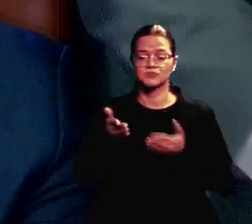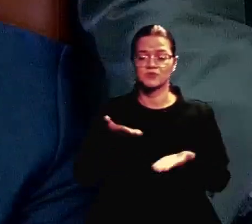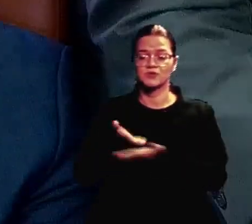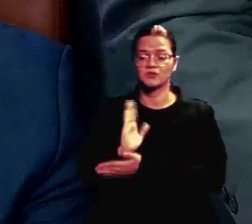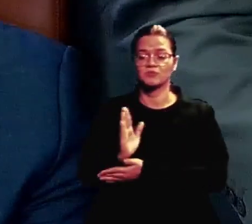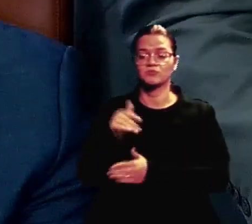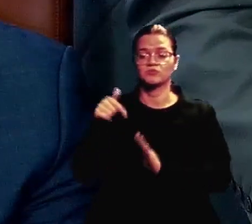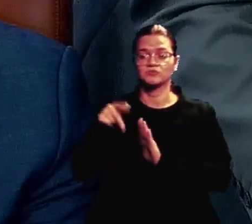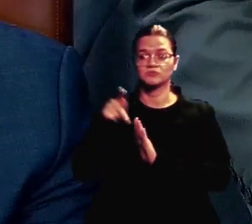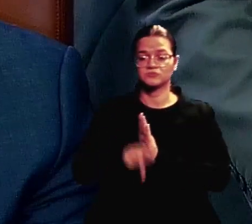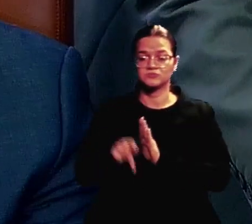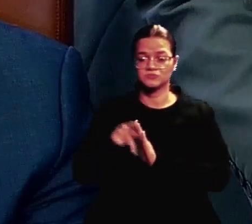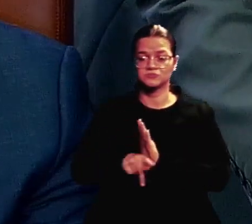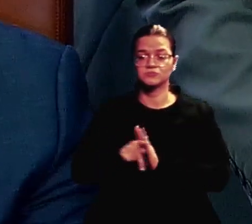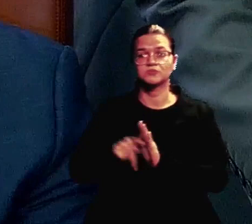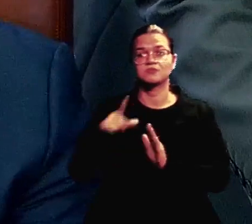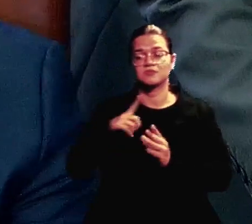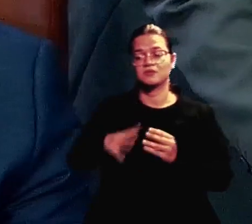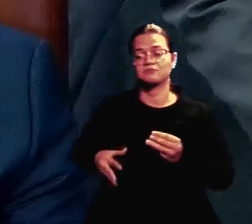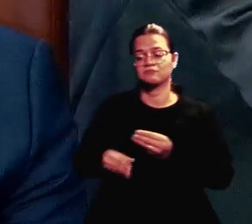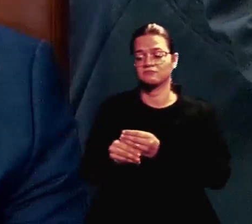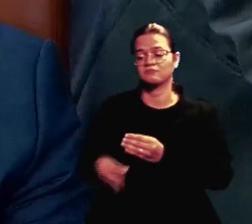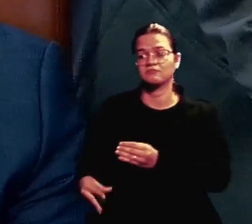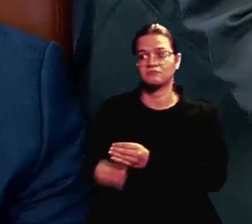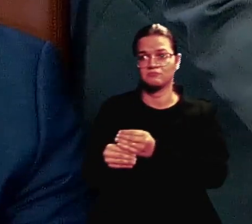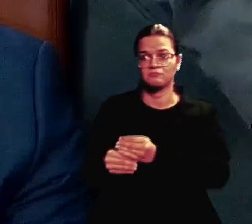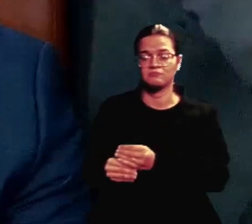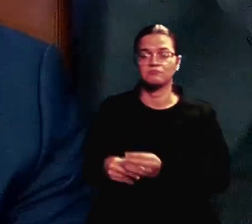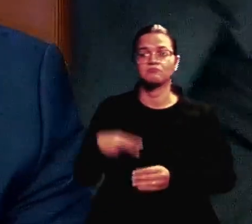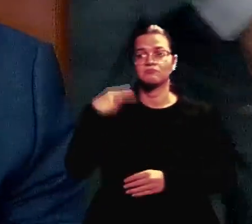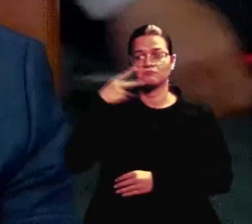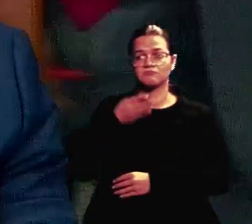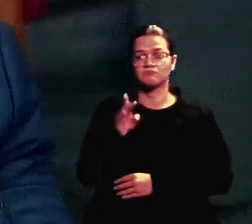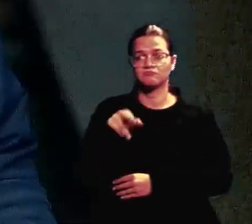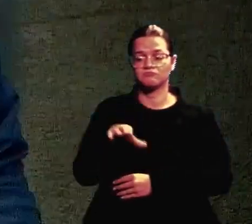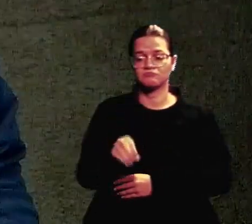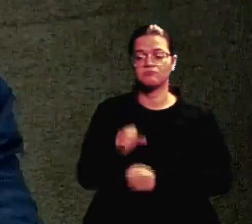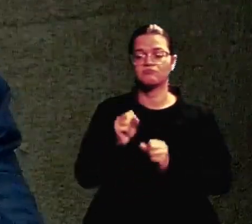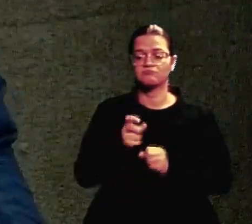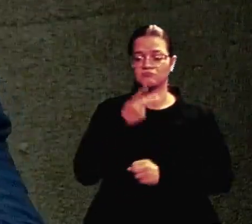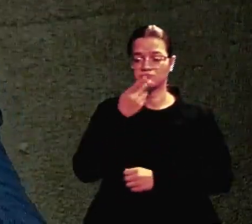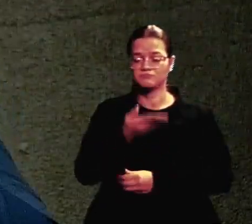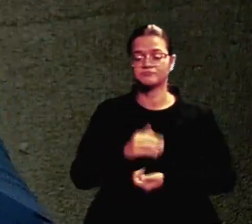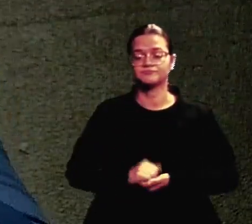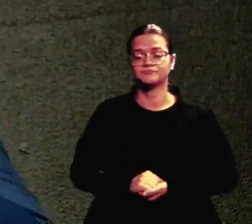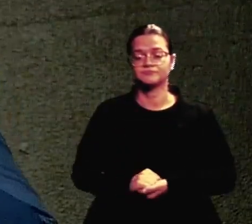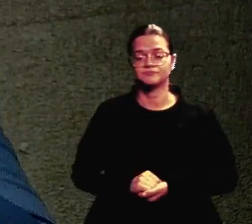pela aprovação com emendas. Vereador Bruno Diniz, com a palavra.